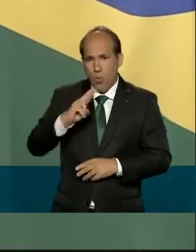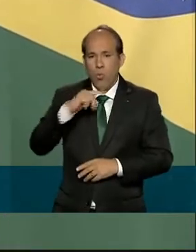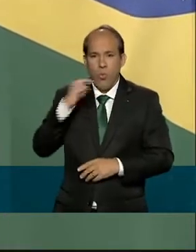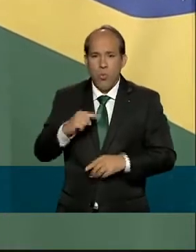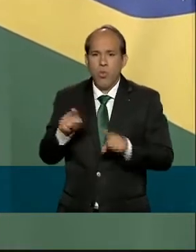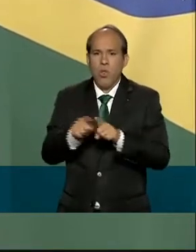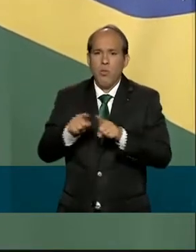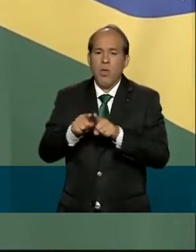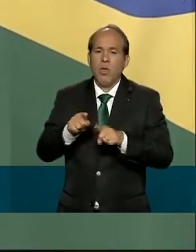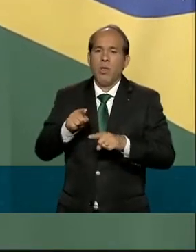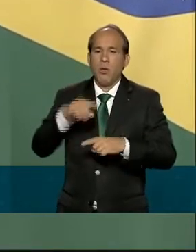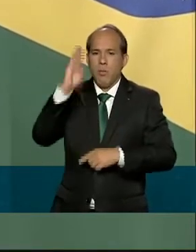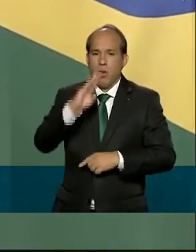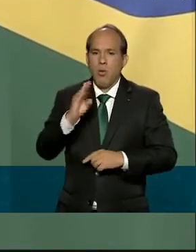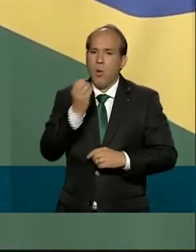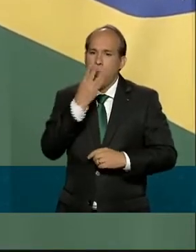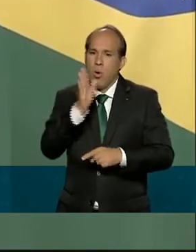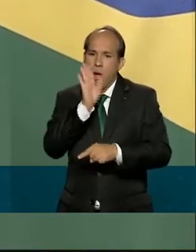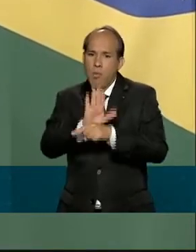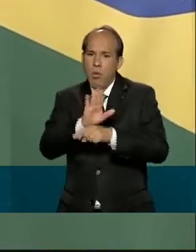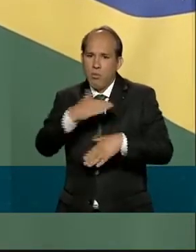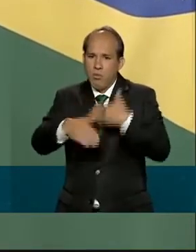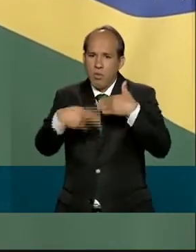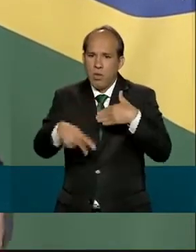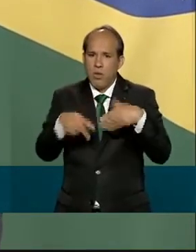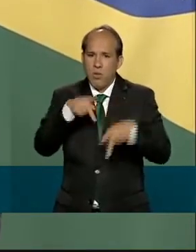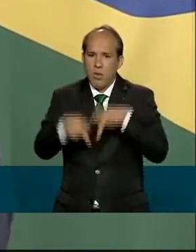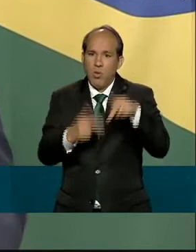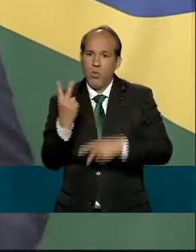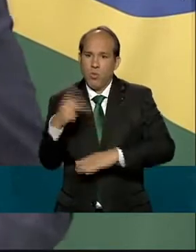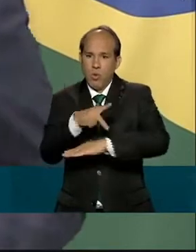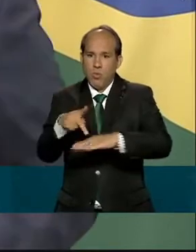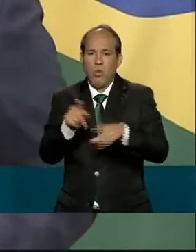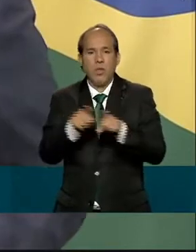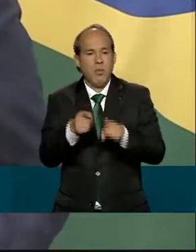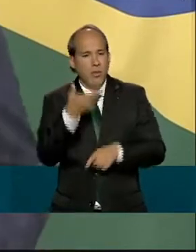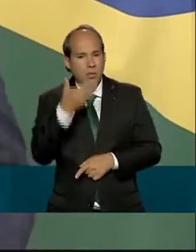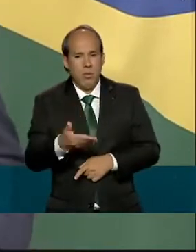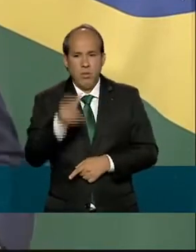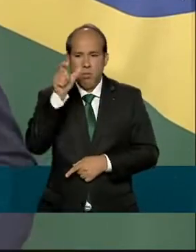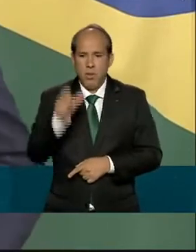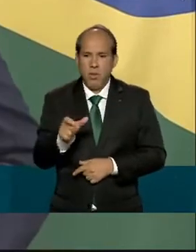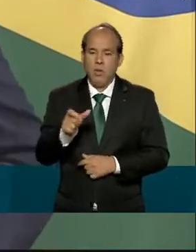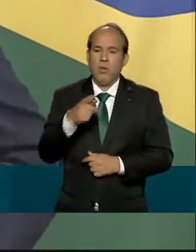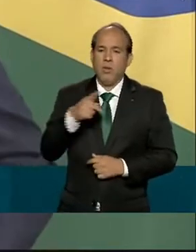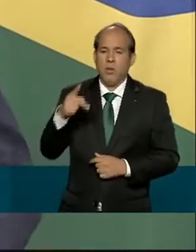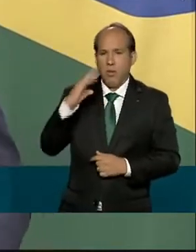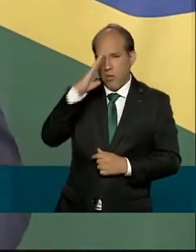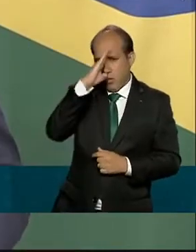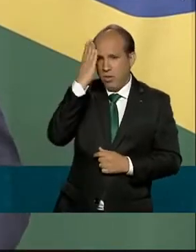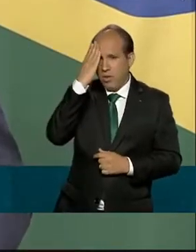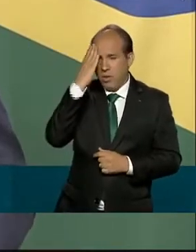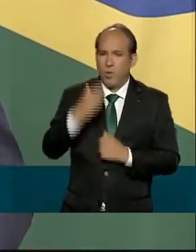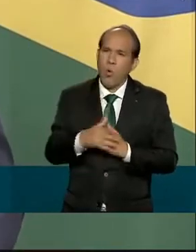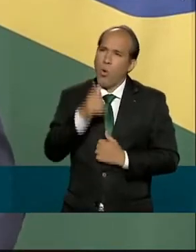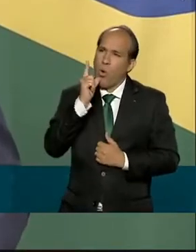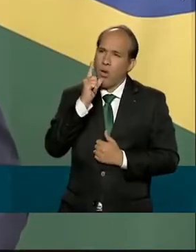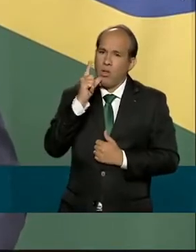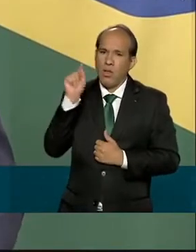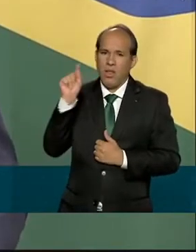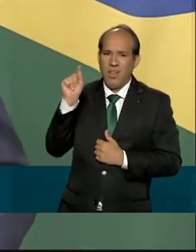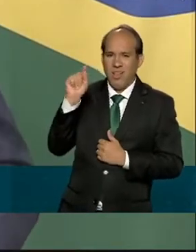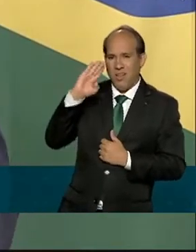dos dois países. Em conclusão, excelentíssimo senhor presidente, eu sei que ontem no Brasil ocorreu